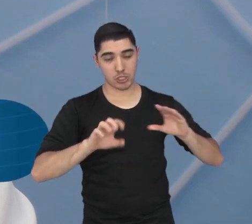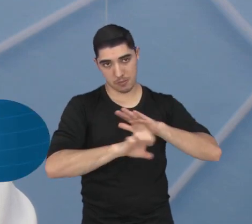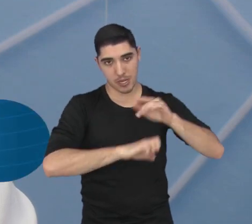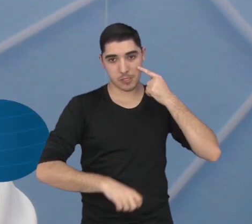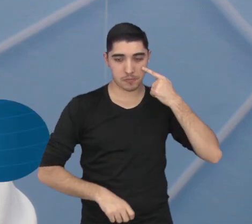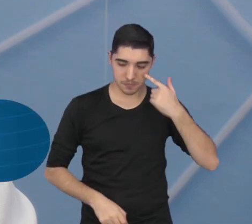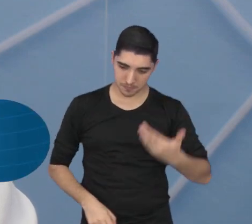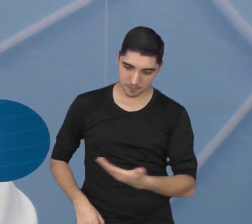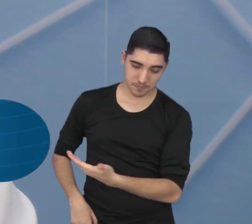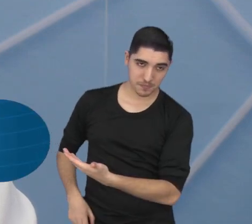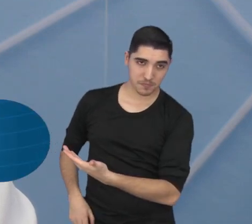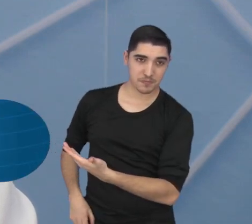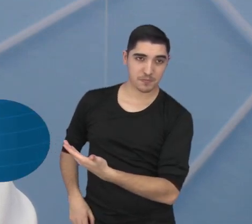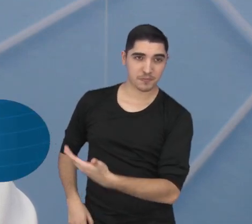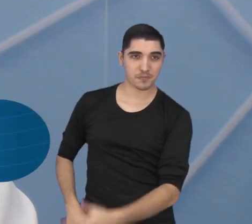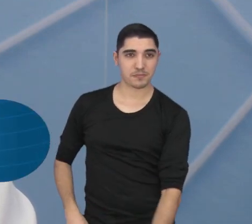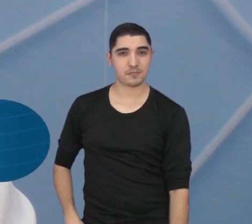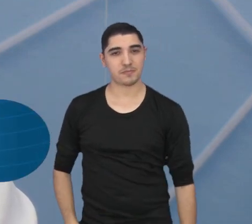que é o